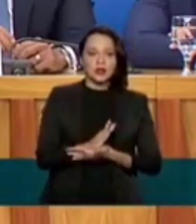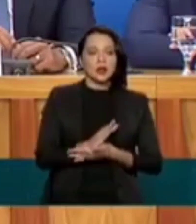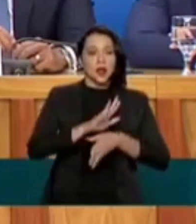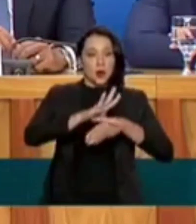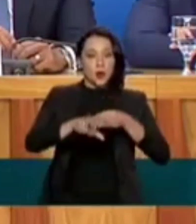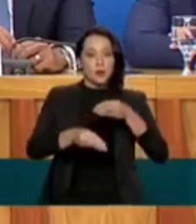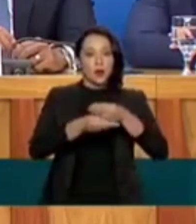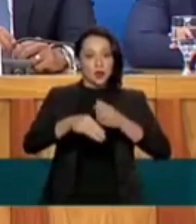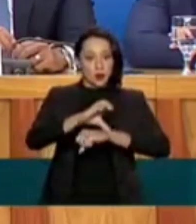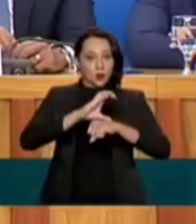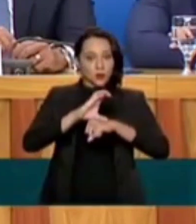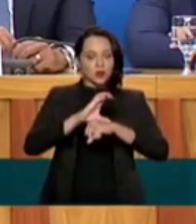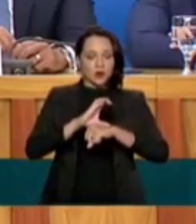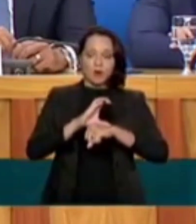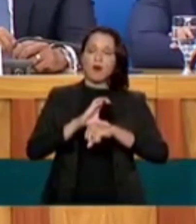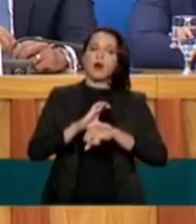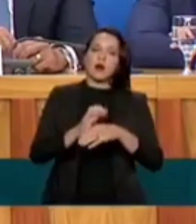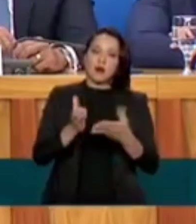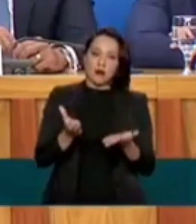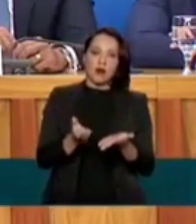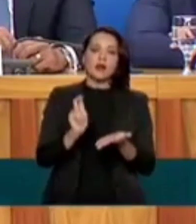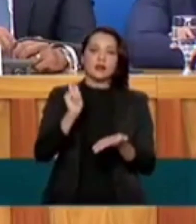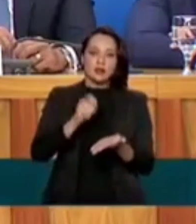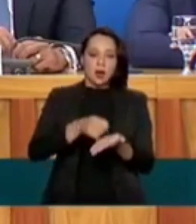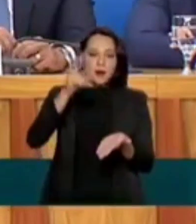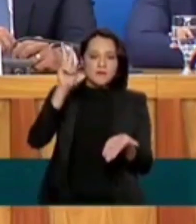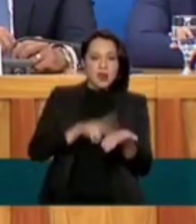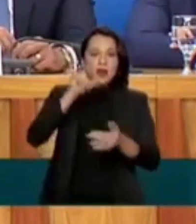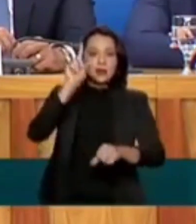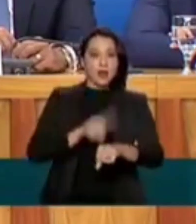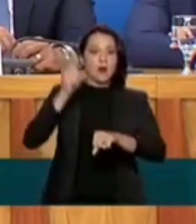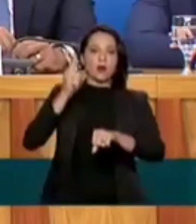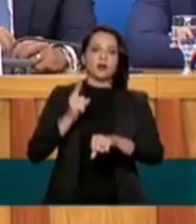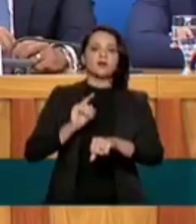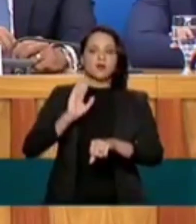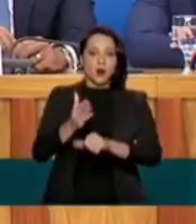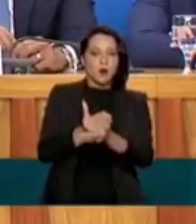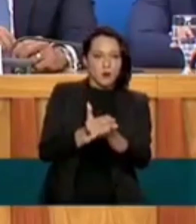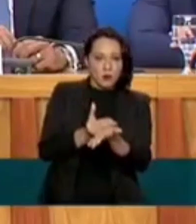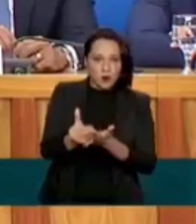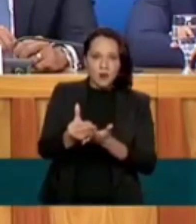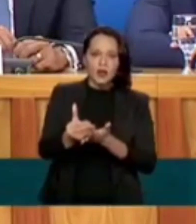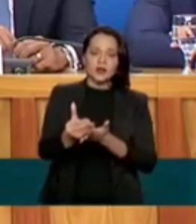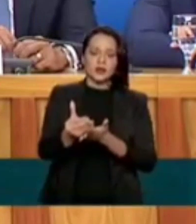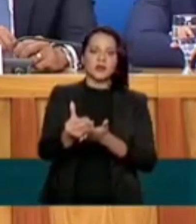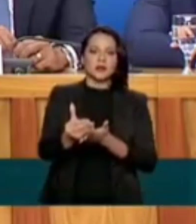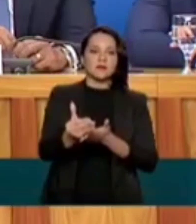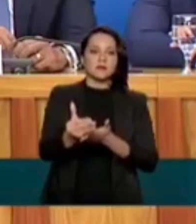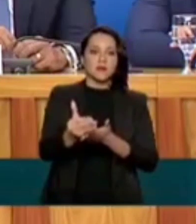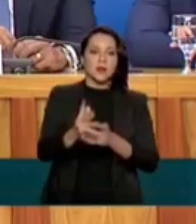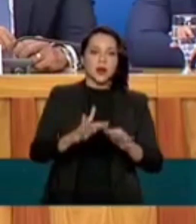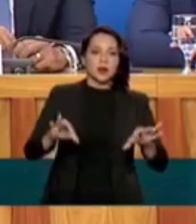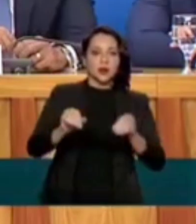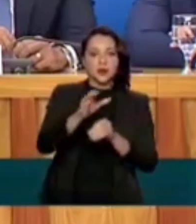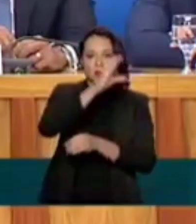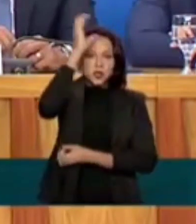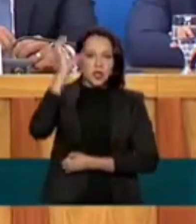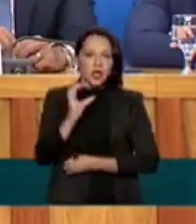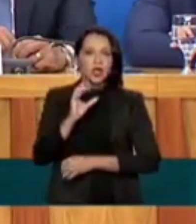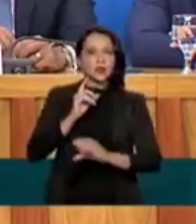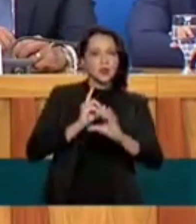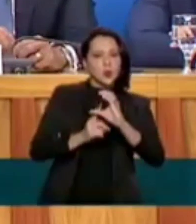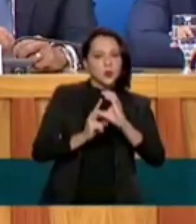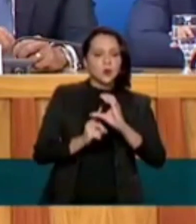emenda à Constituição, e isso se faria valer imediatamente na ponta da linha para os consumidores,